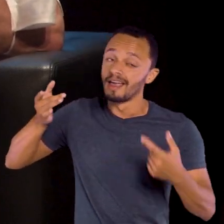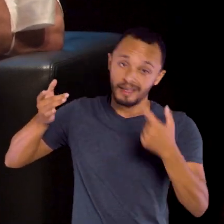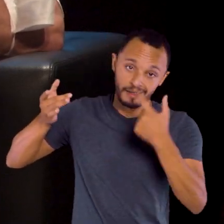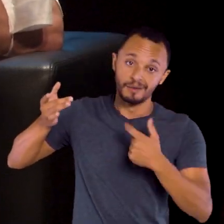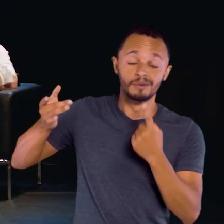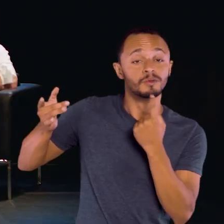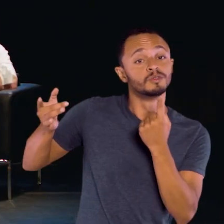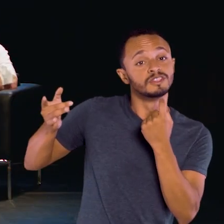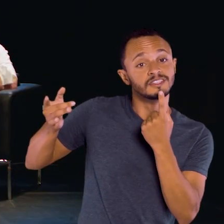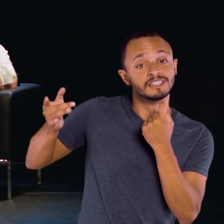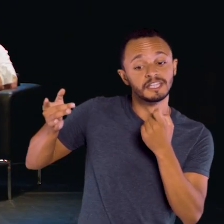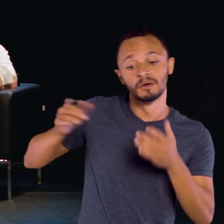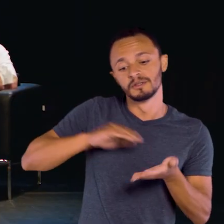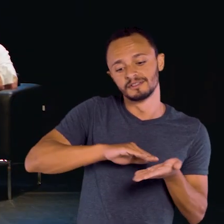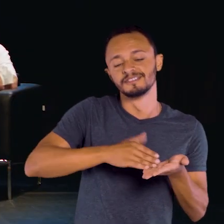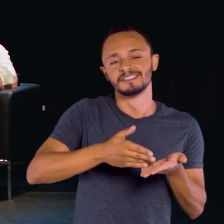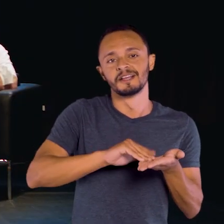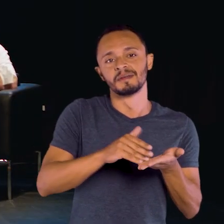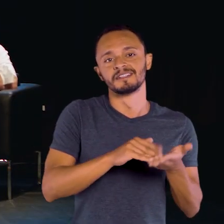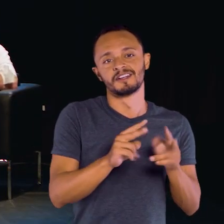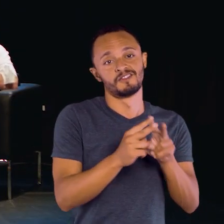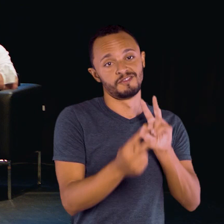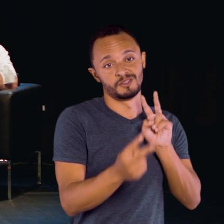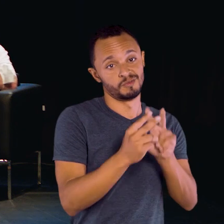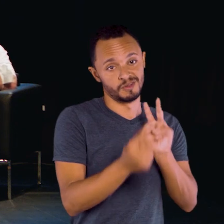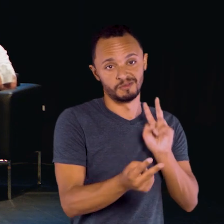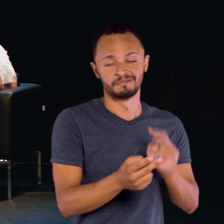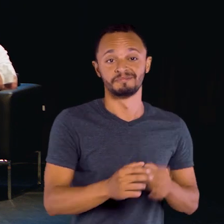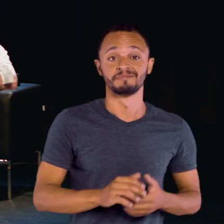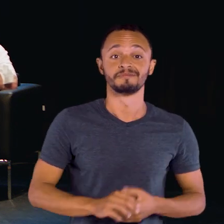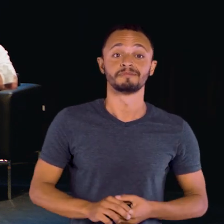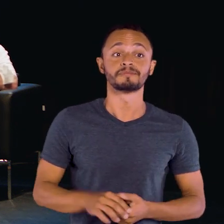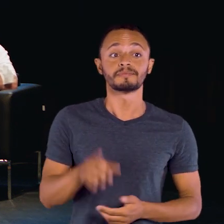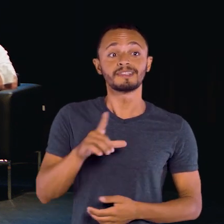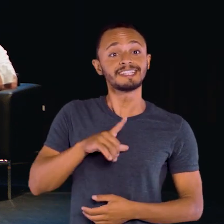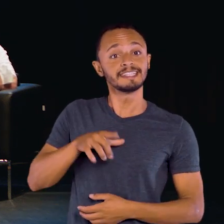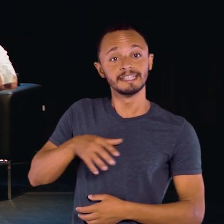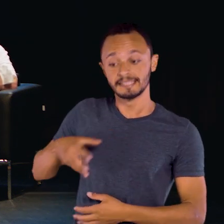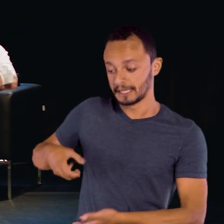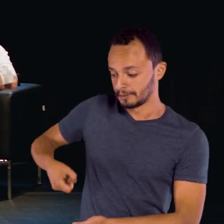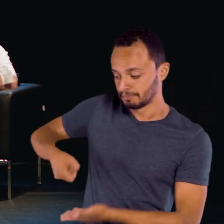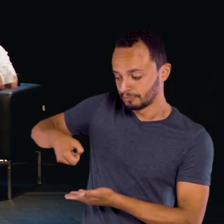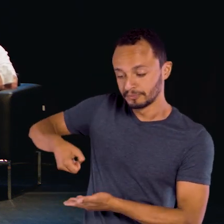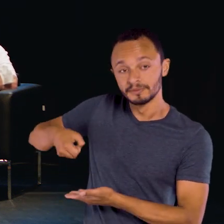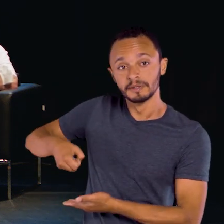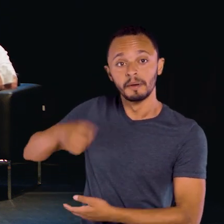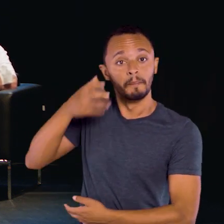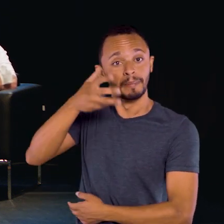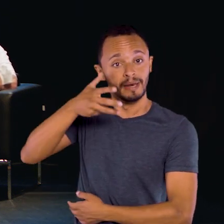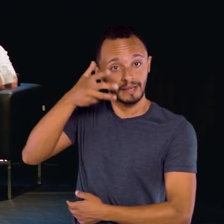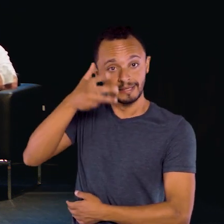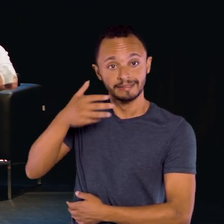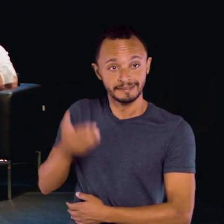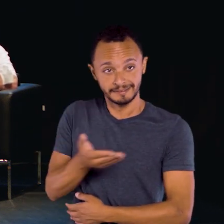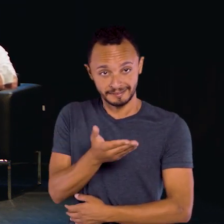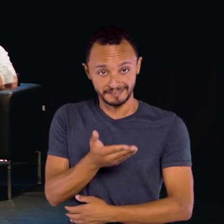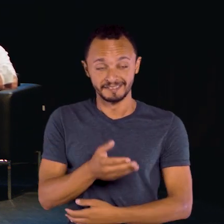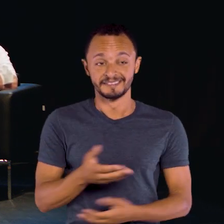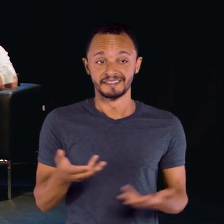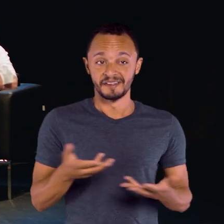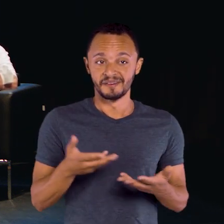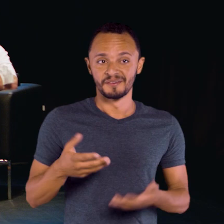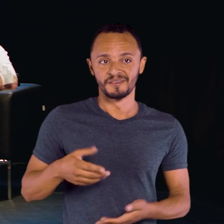que é dono daquela bolsa preta direita que está ali no chão, e que vai fazer uma palestra de 4 horas antes da fala da